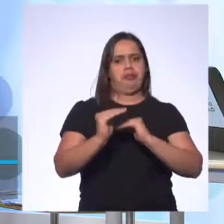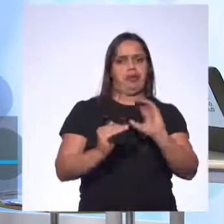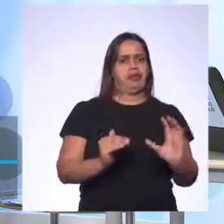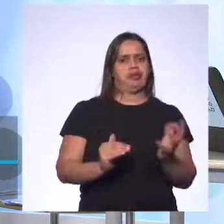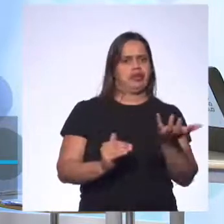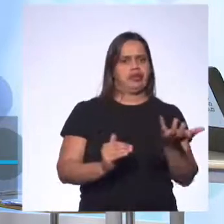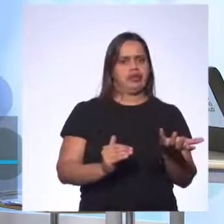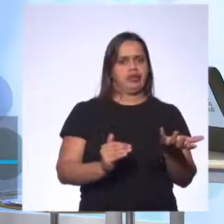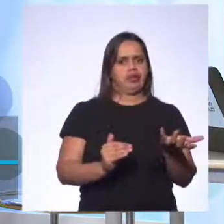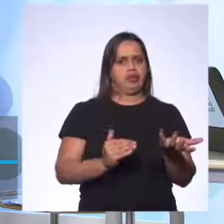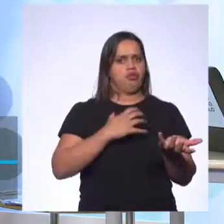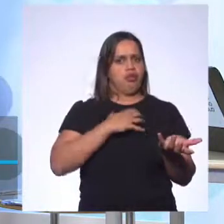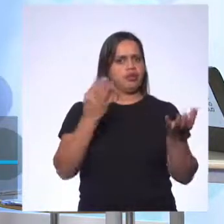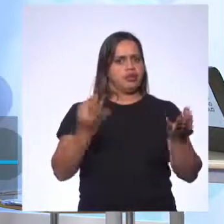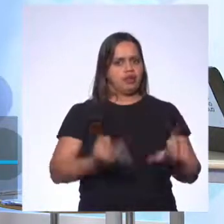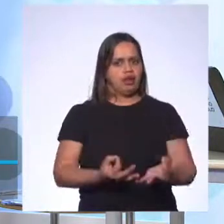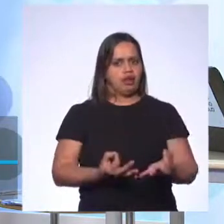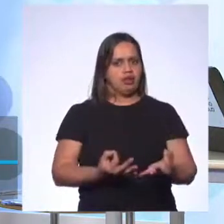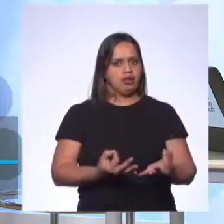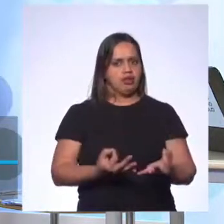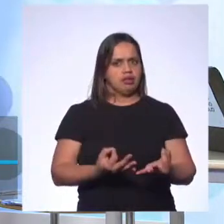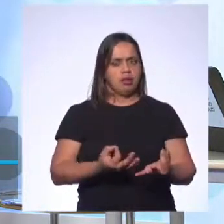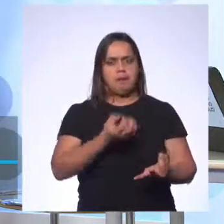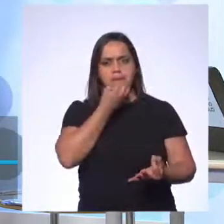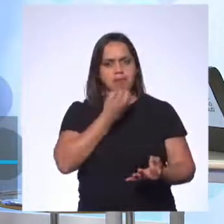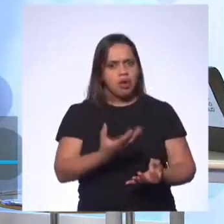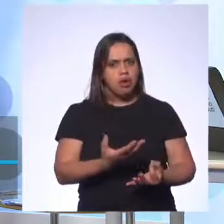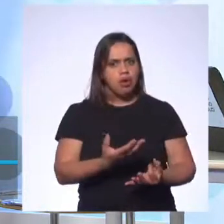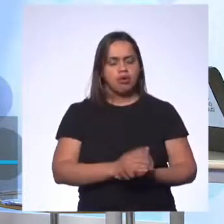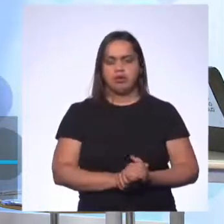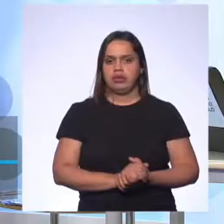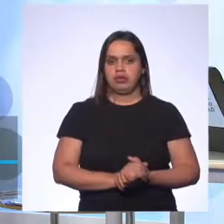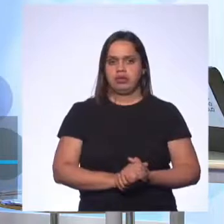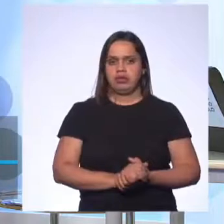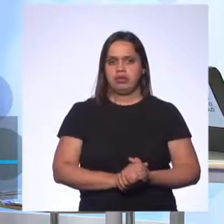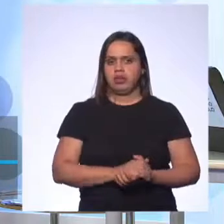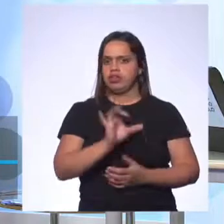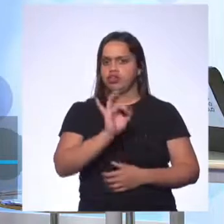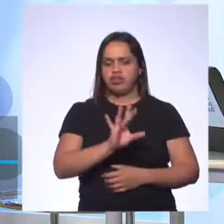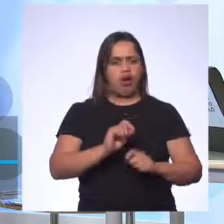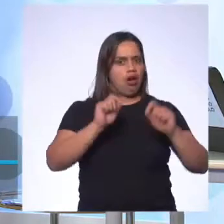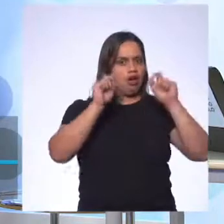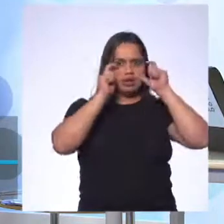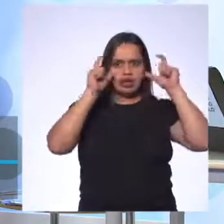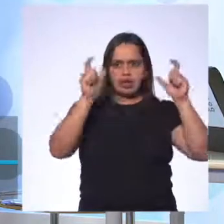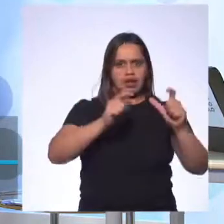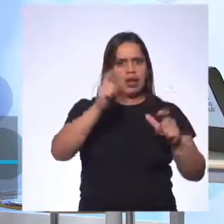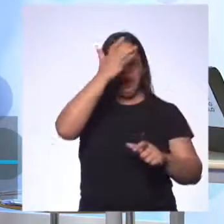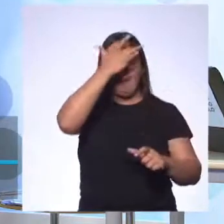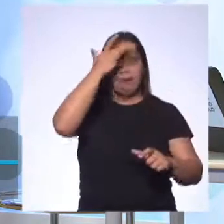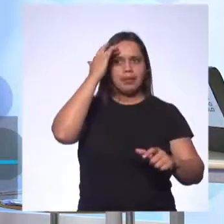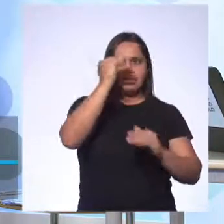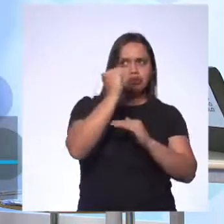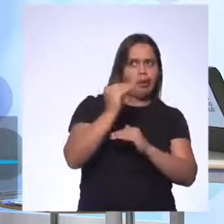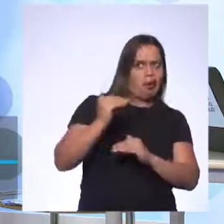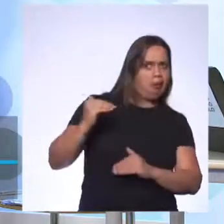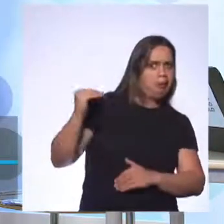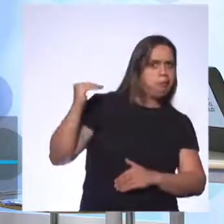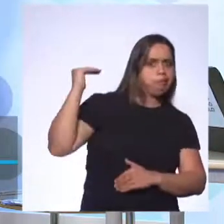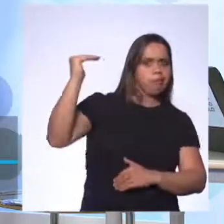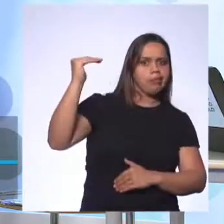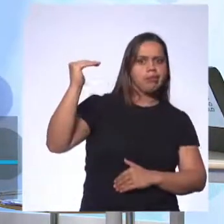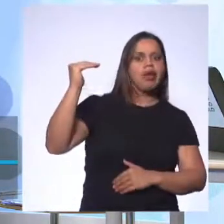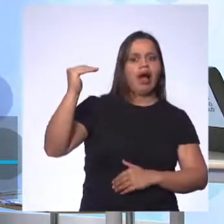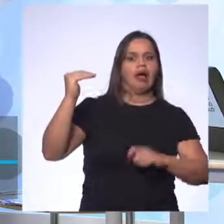de forma interessante, de forma legal, de forma bacana. Está interessante para quem está por cima da cocada, né? Aí